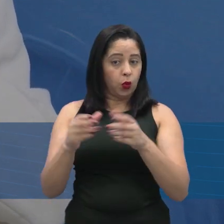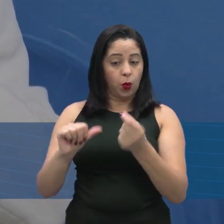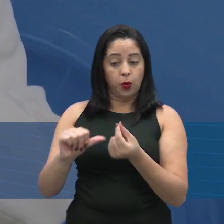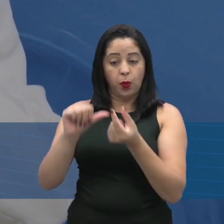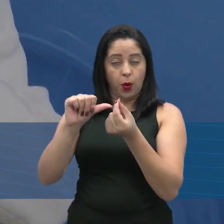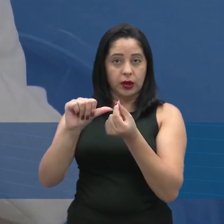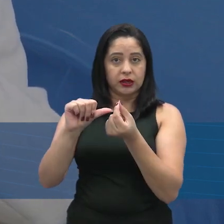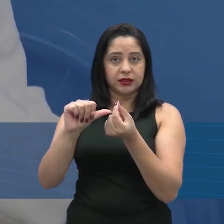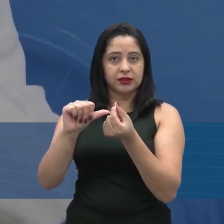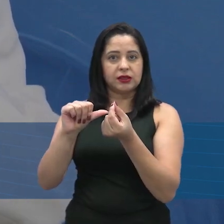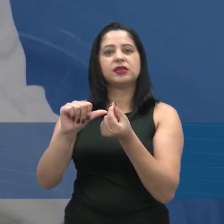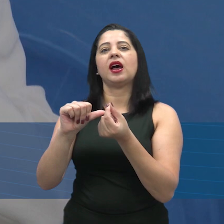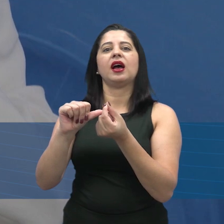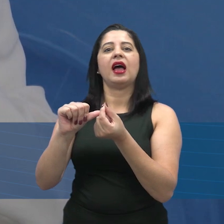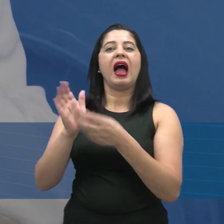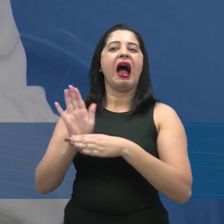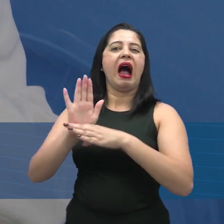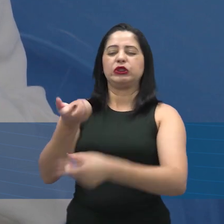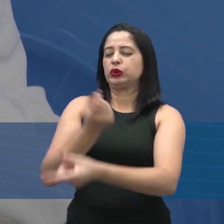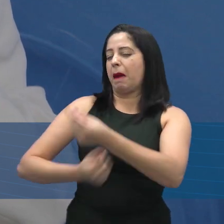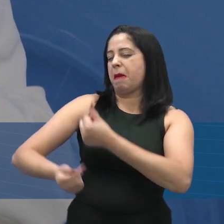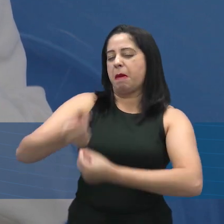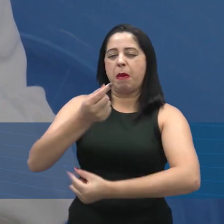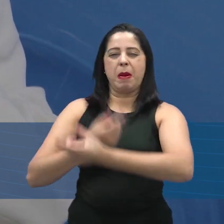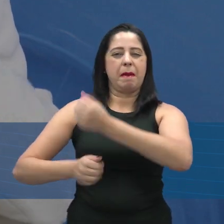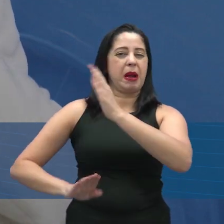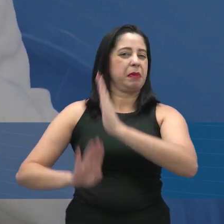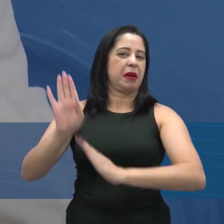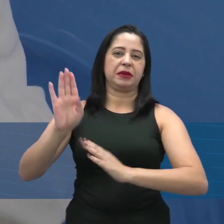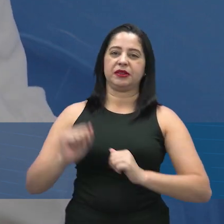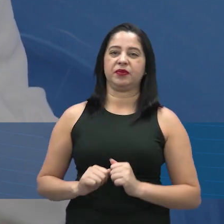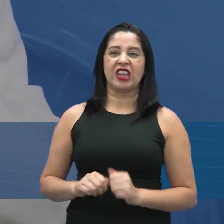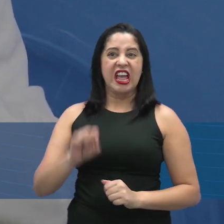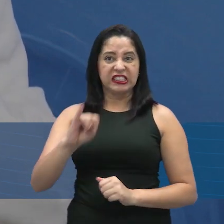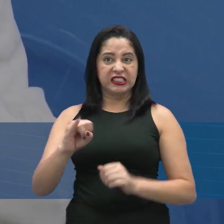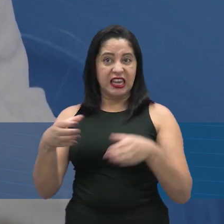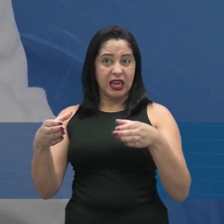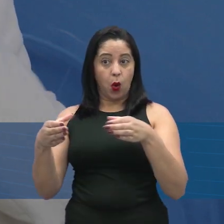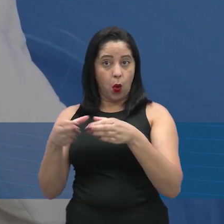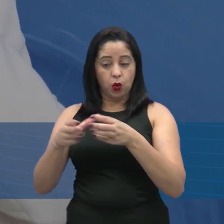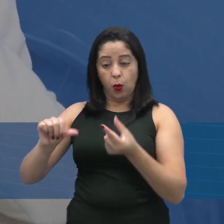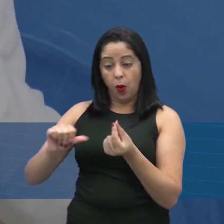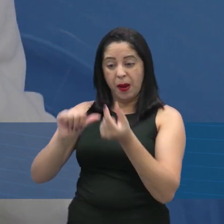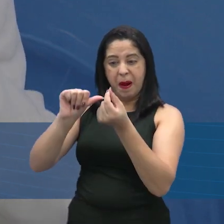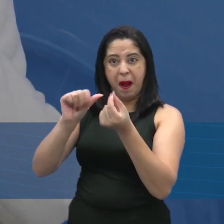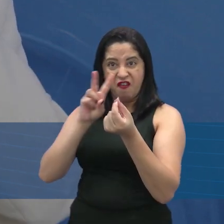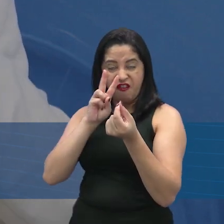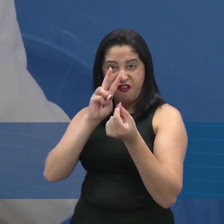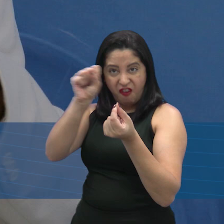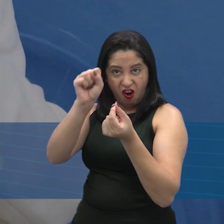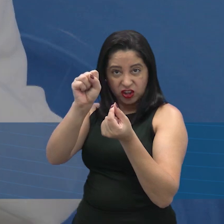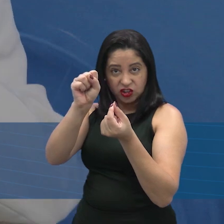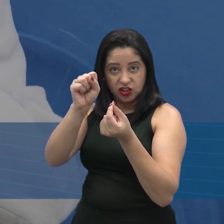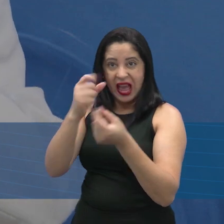que economicamente é a mola propulsora de qualquer economia. Você tem uma classe média forte, você evidentemente vai